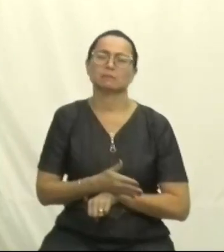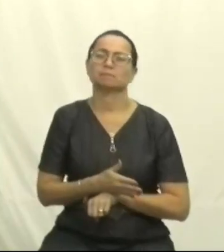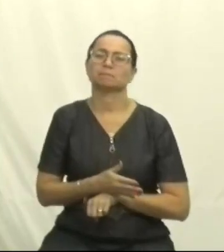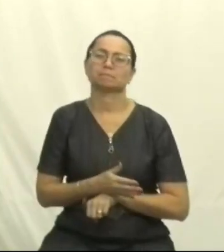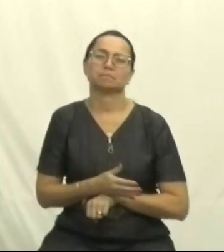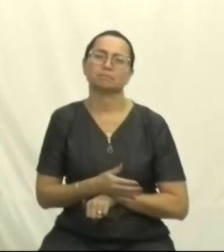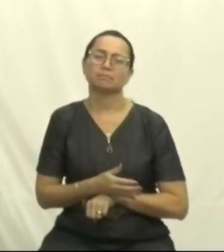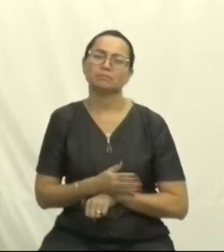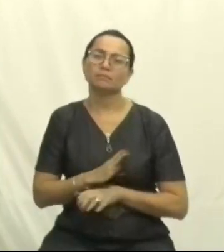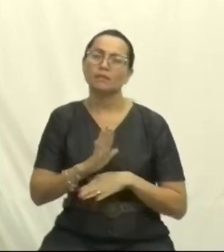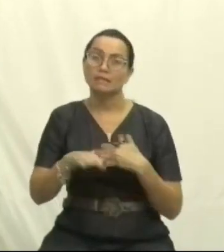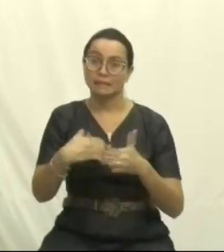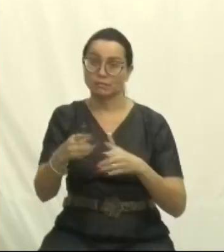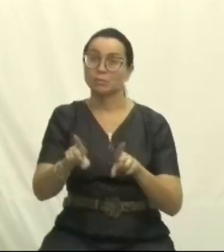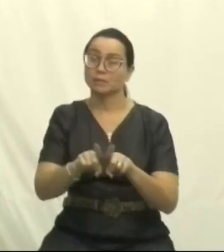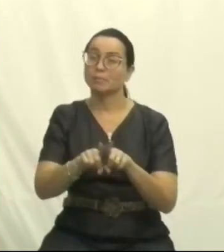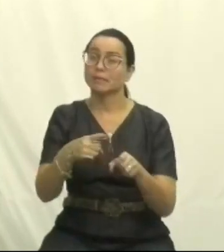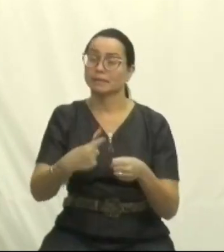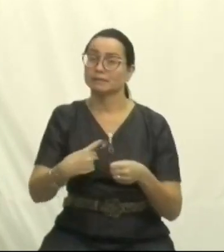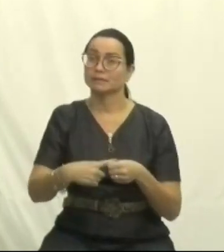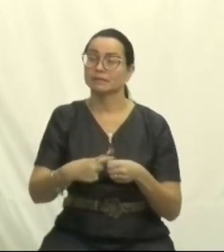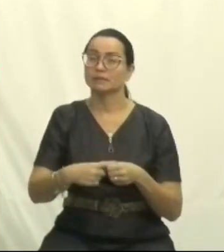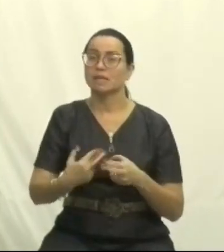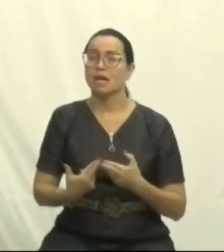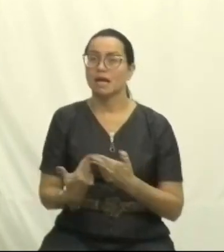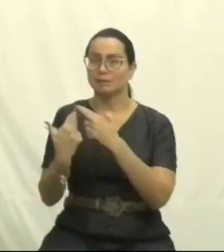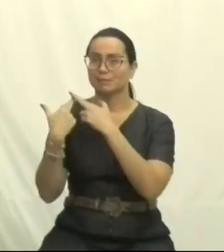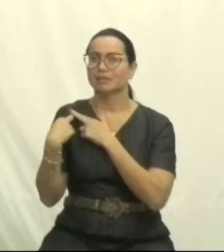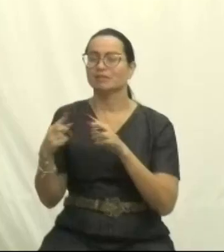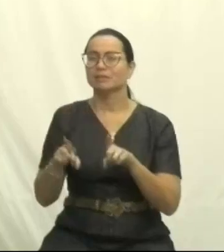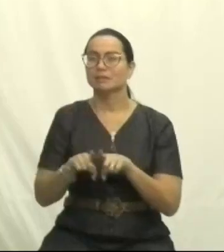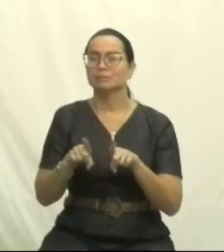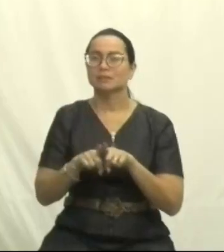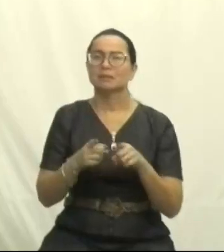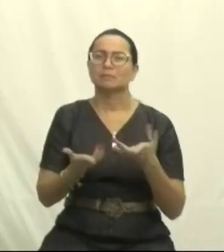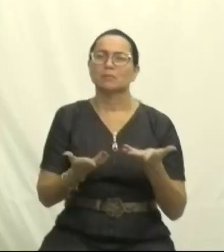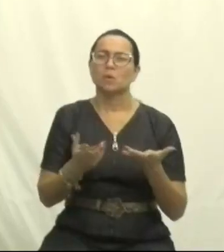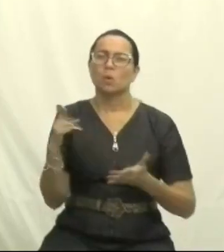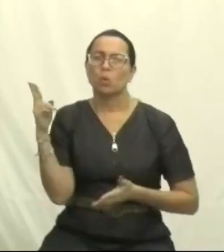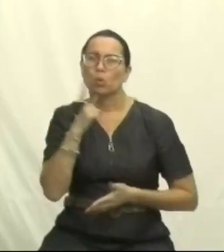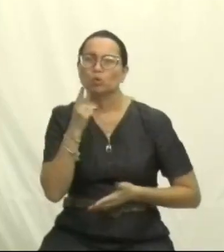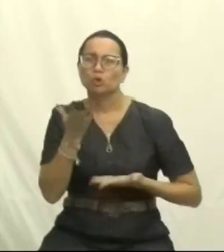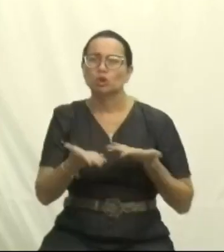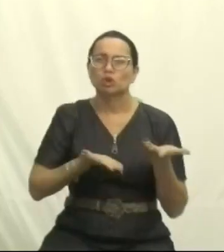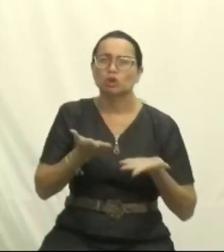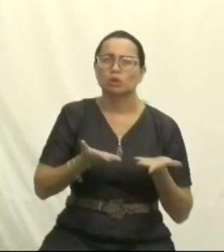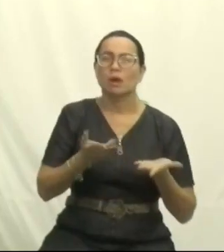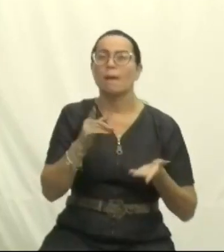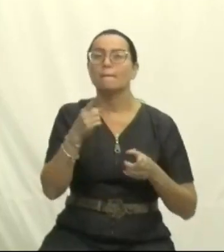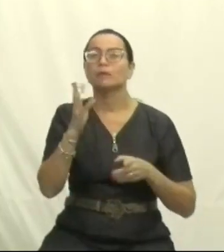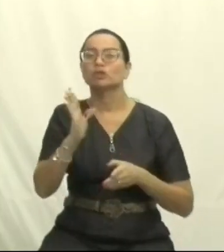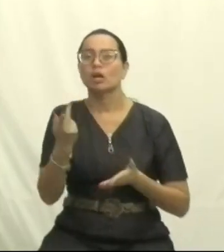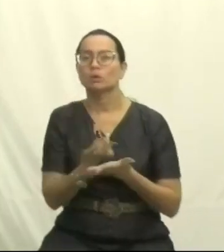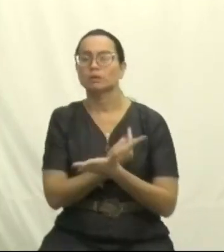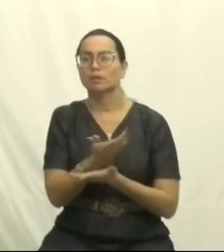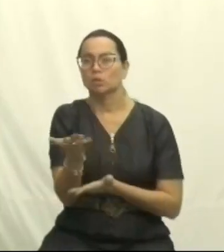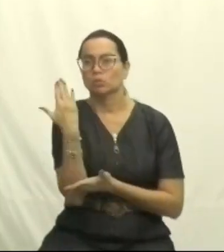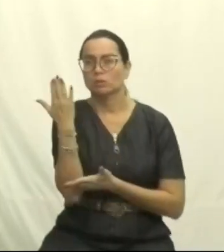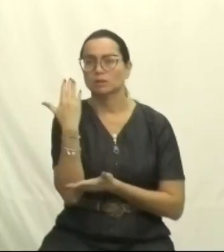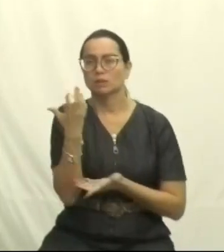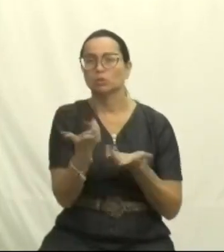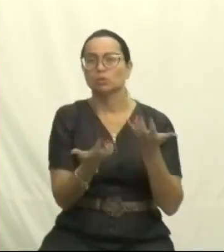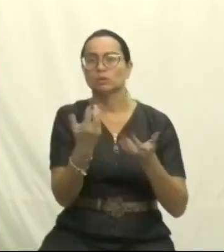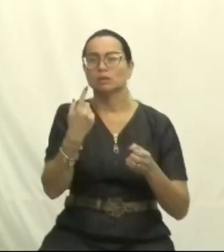desenvolvimento da cidade, sendo o responsável por grandes atendimentos, como o incêndio da Prefeitura de Criciúma.